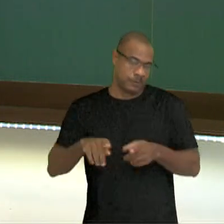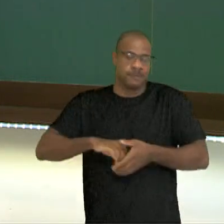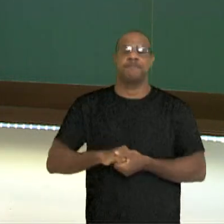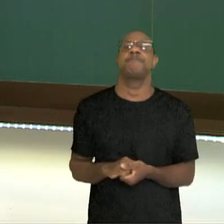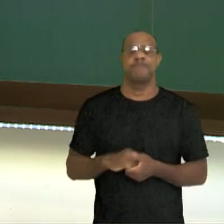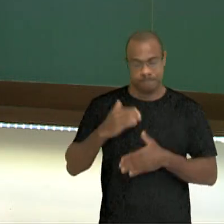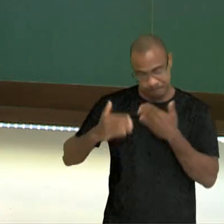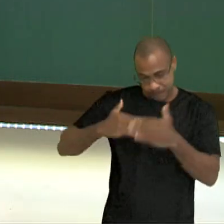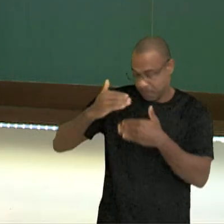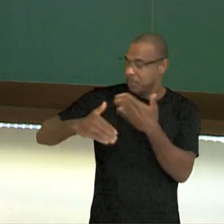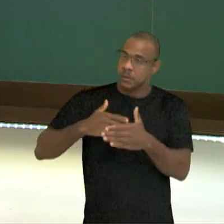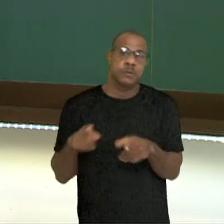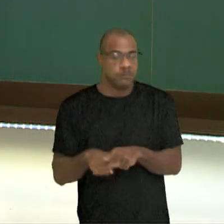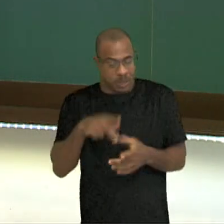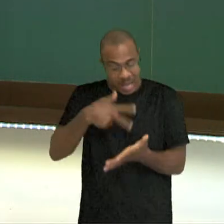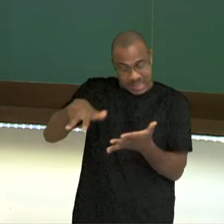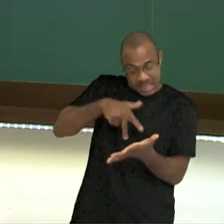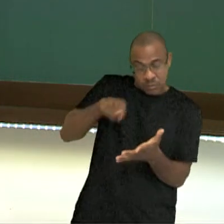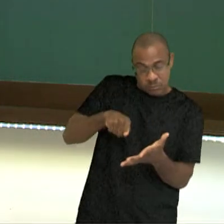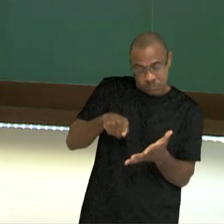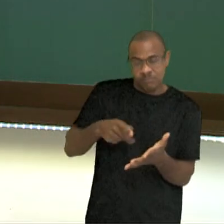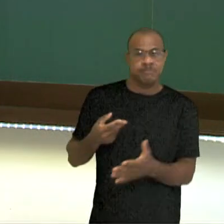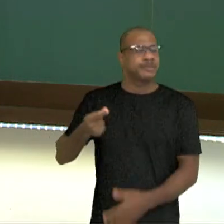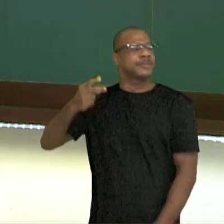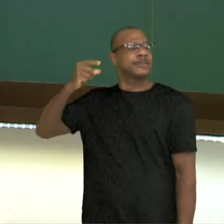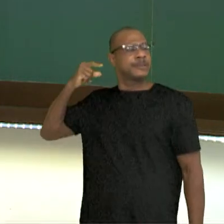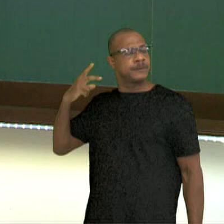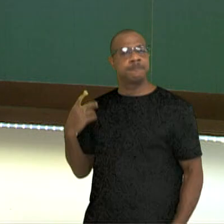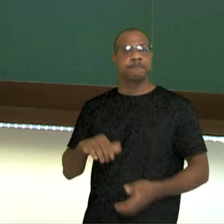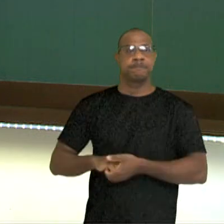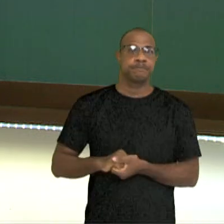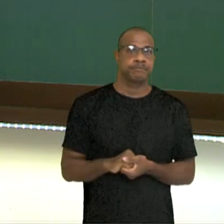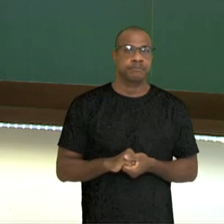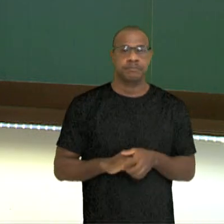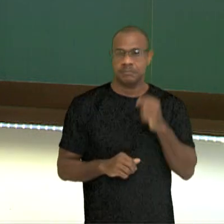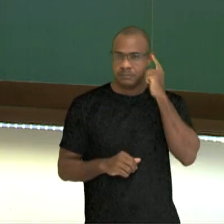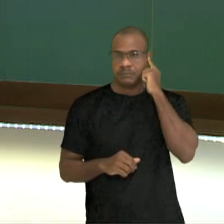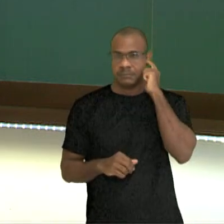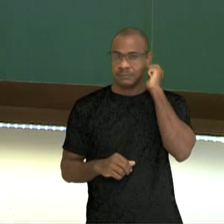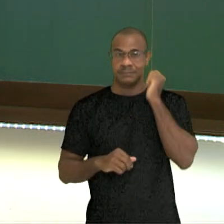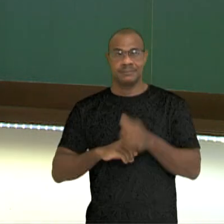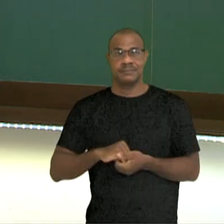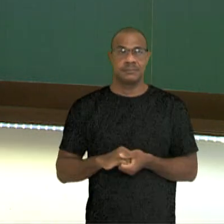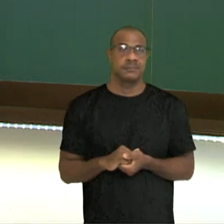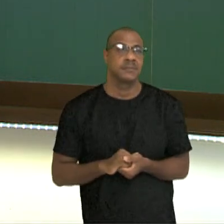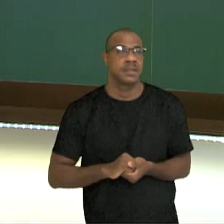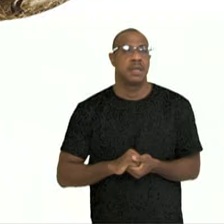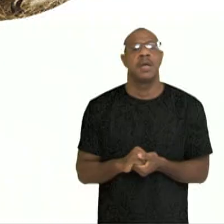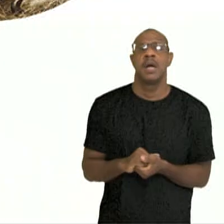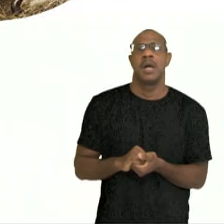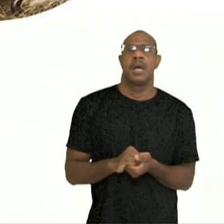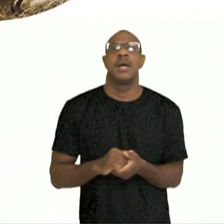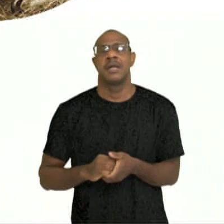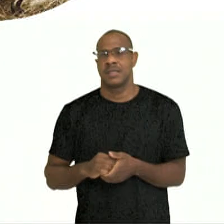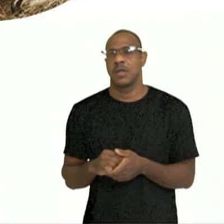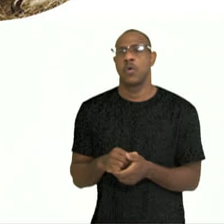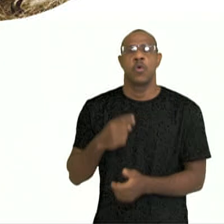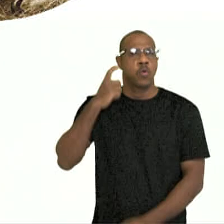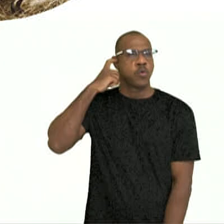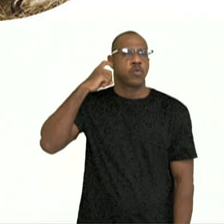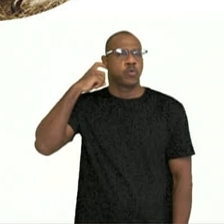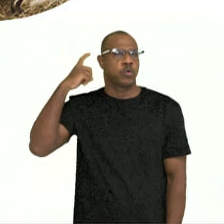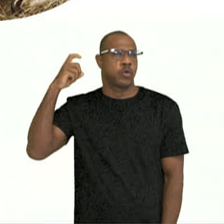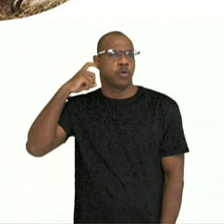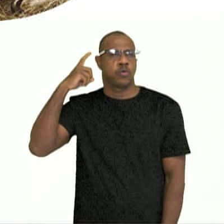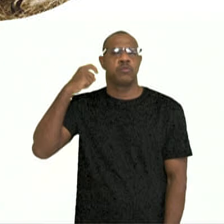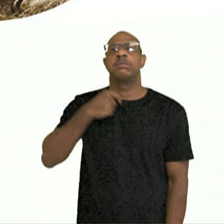o processo da dança nos tempos primitivos. Essa exploração dos sons vocais, como eu disse para vocês, que era a